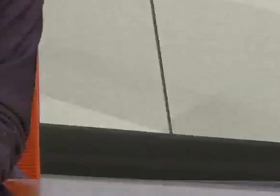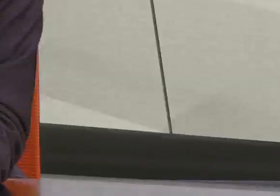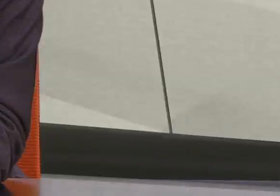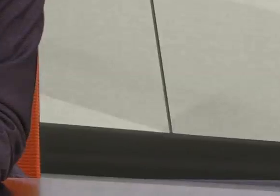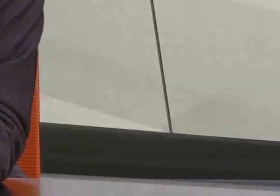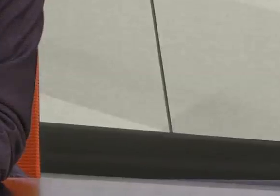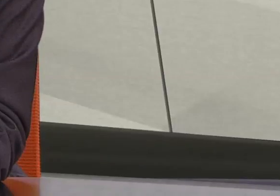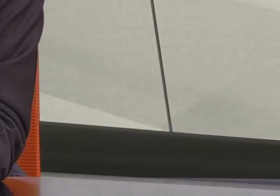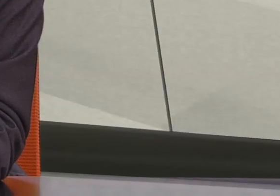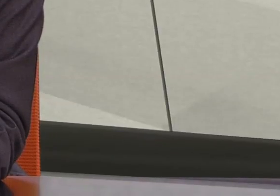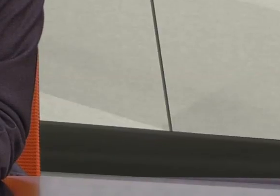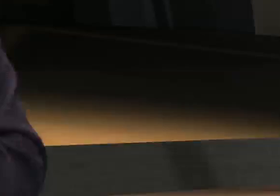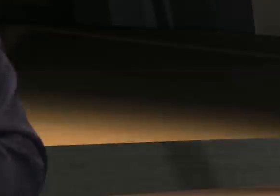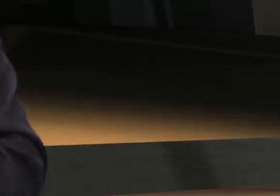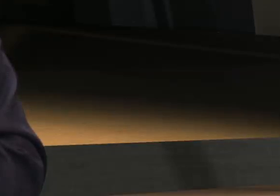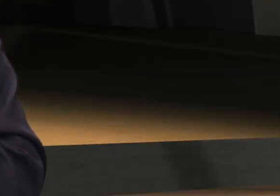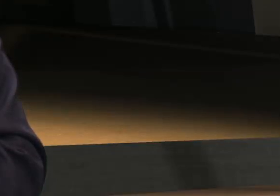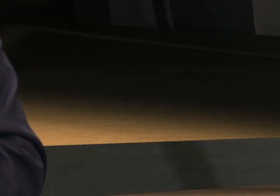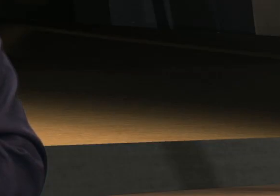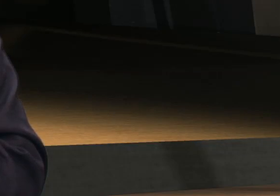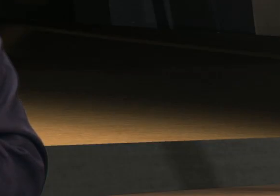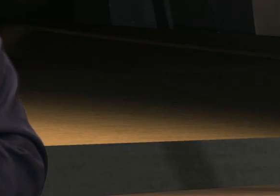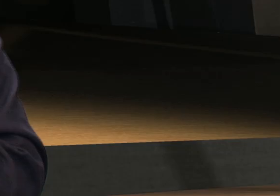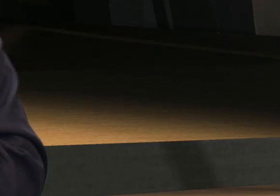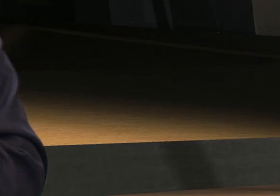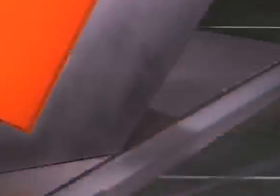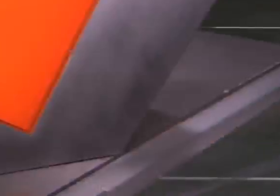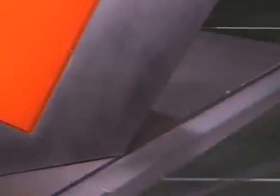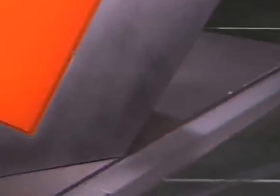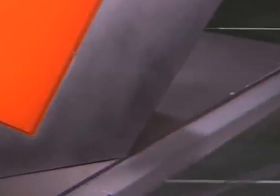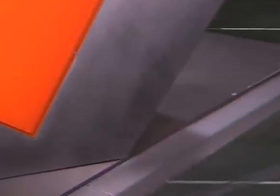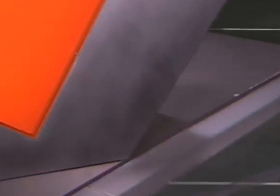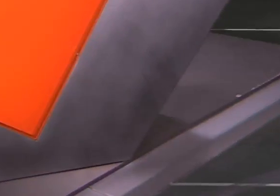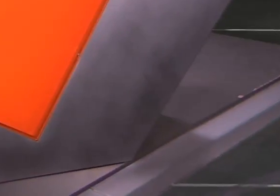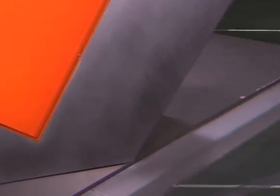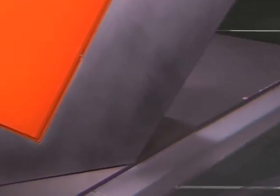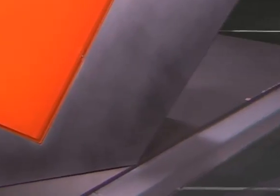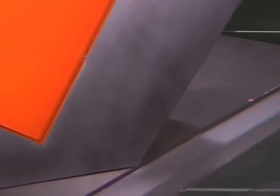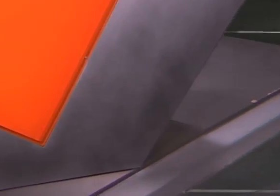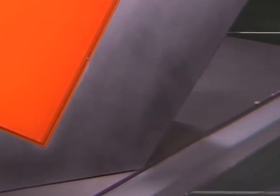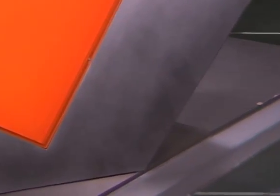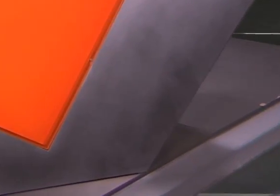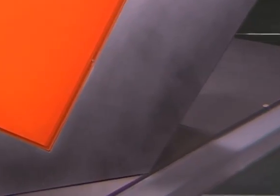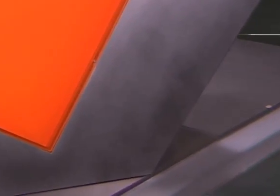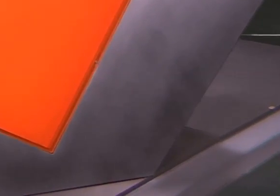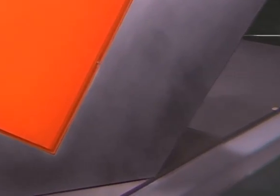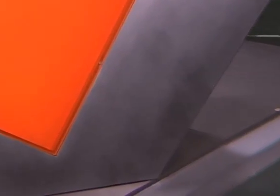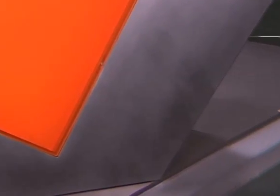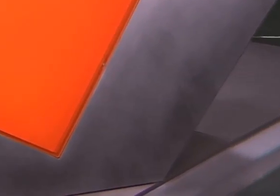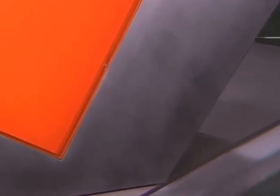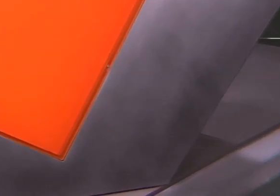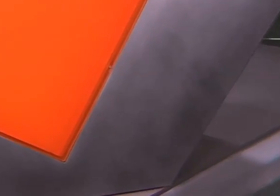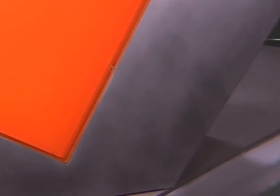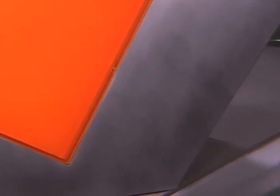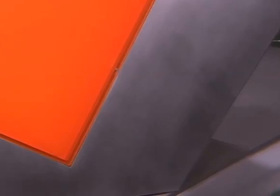deste enfoque obrigad damos pela vossa presença Eduardo começo e por si h no discurso de de